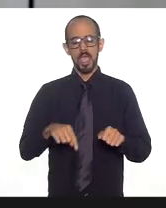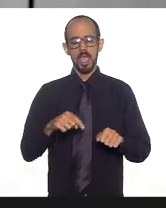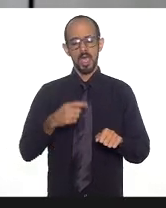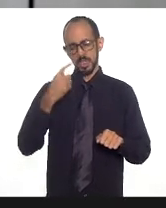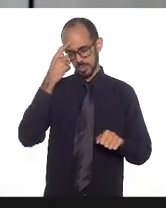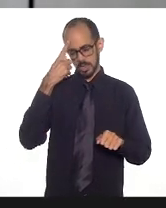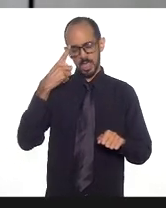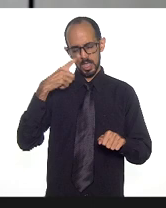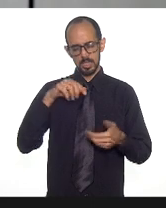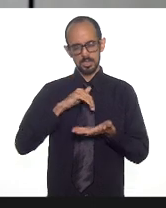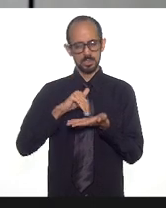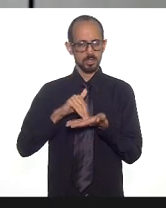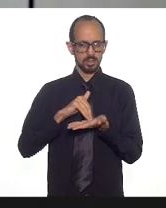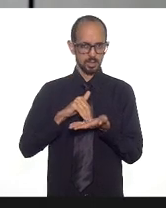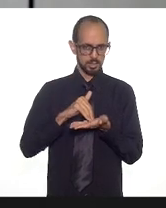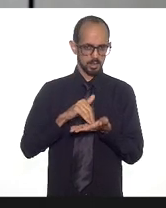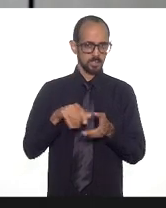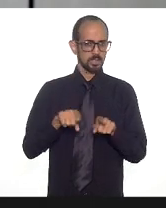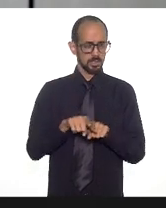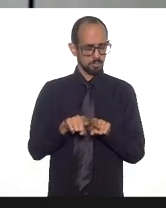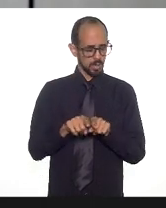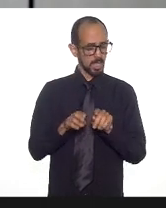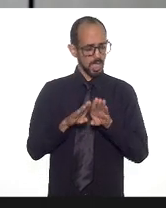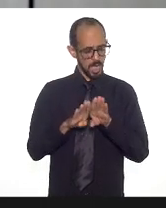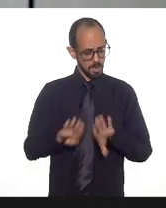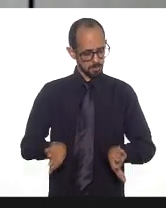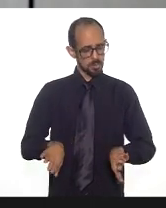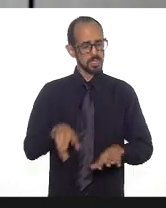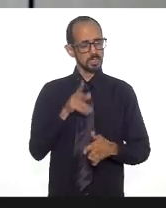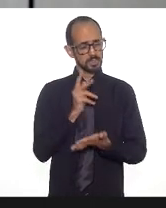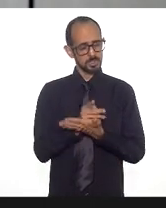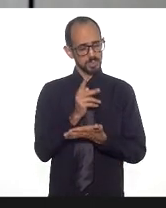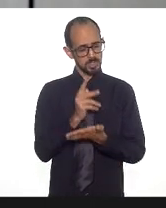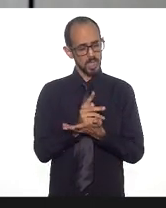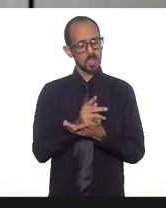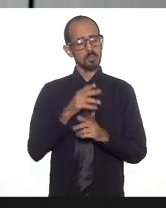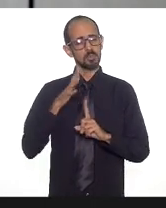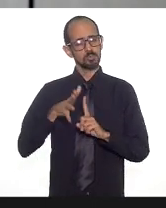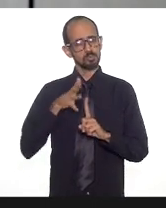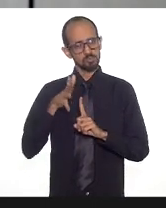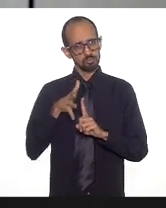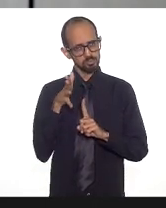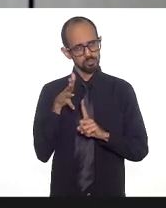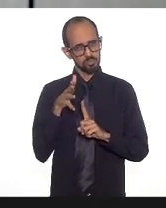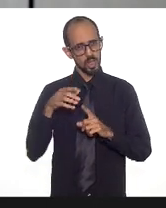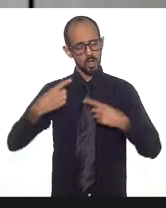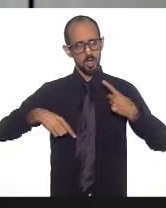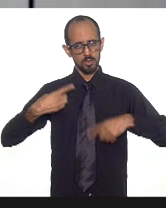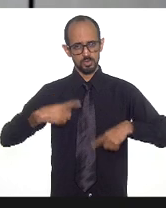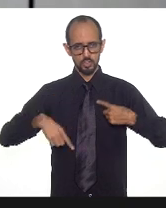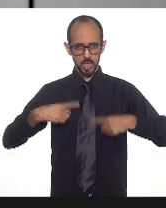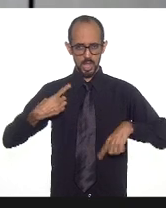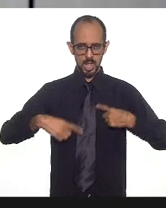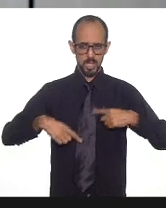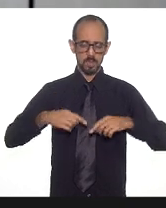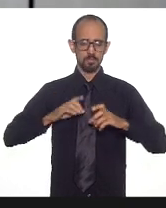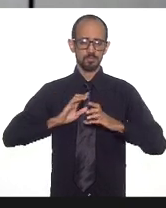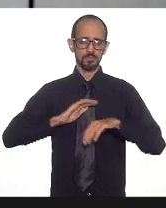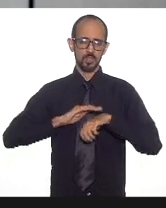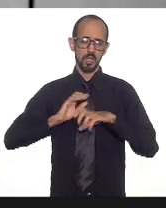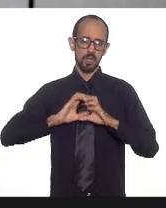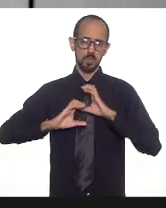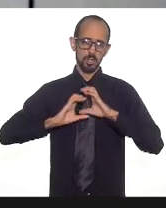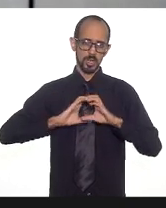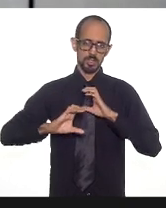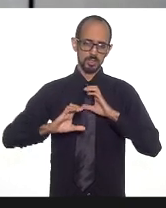e abrir permanentemente ao debate para que, ouvindo o povo, quer